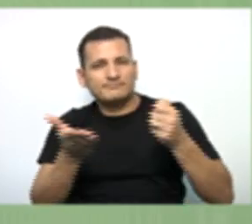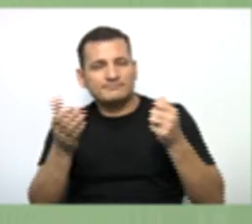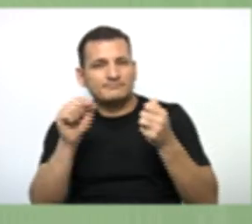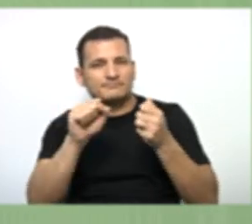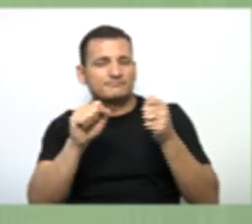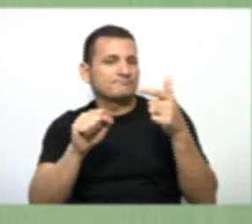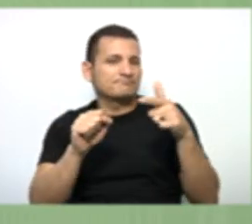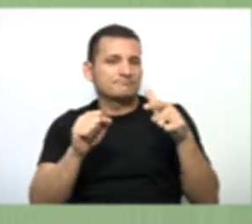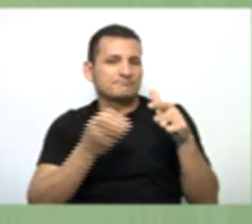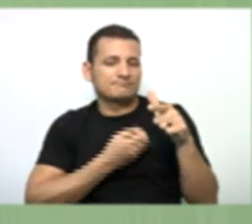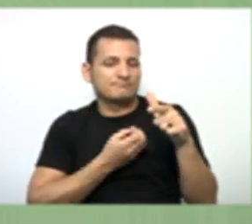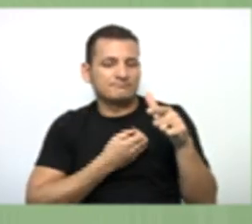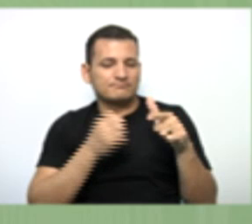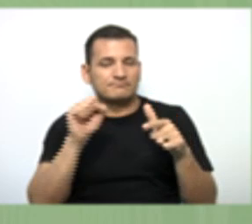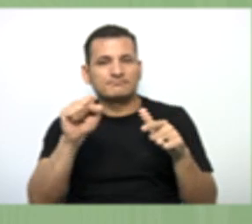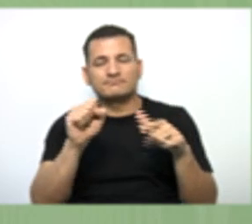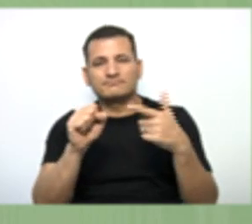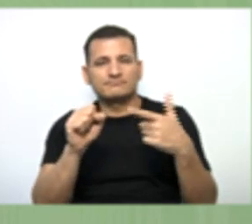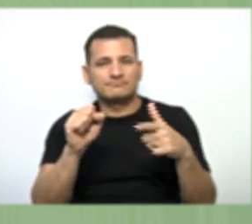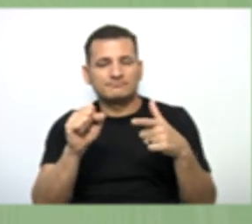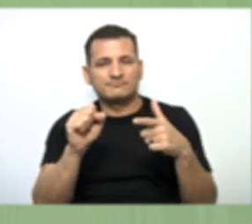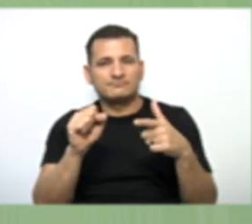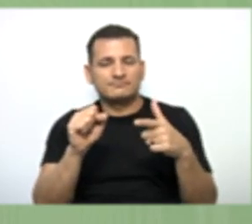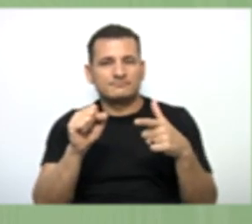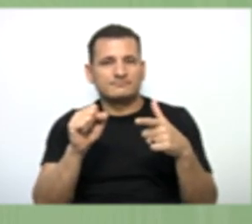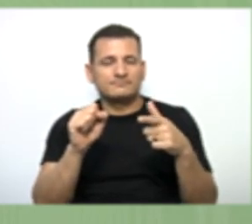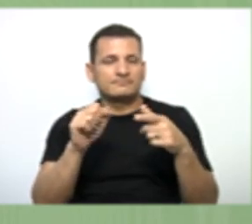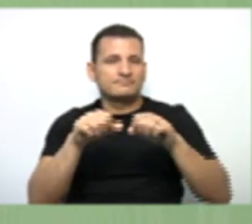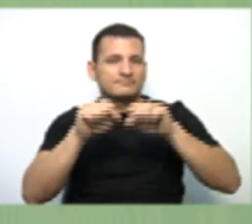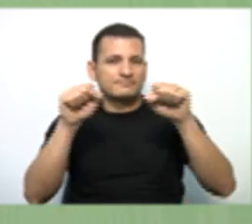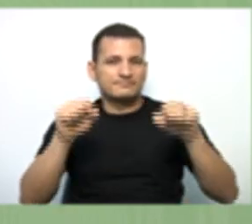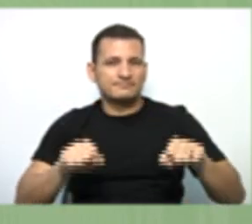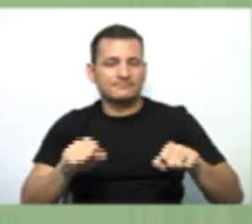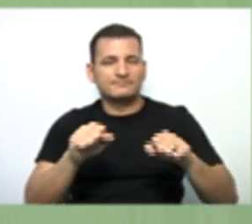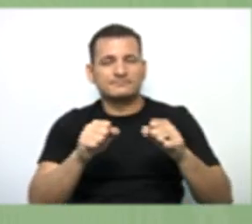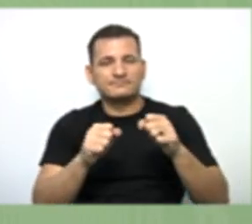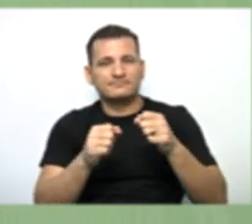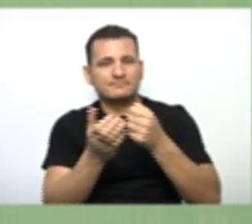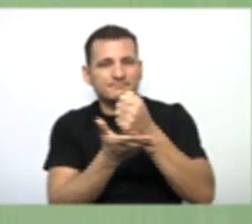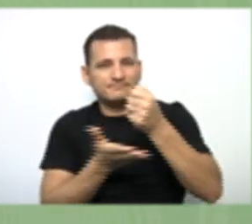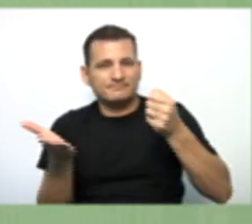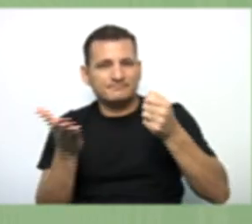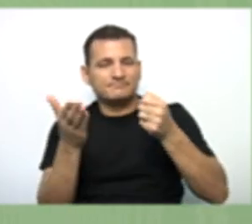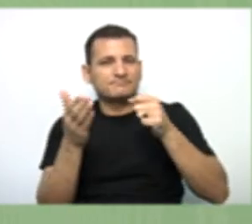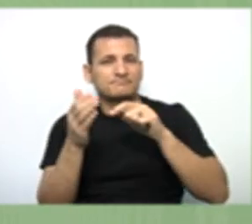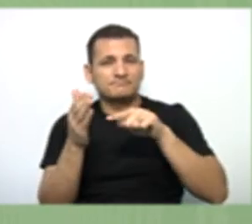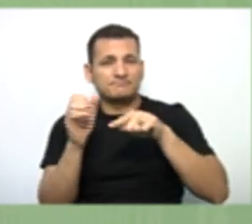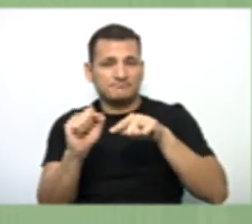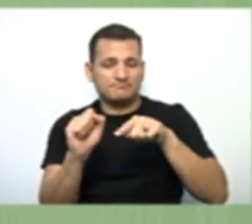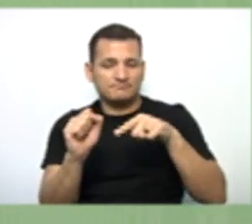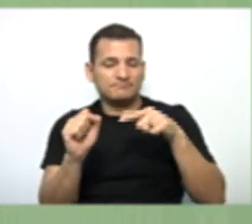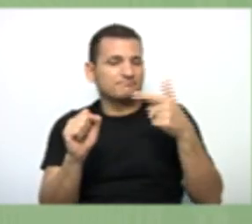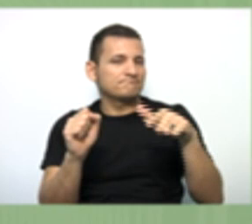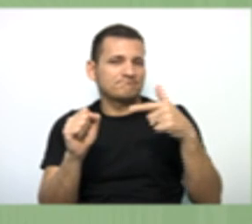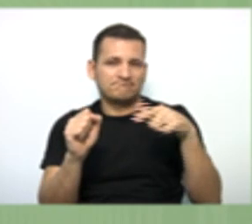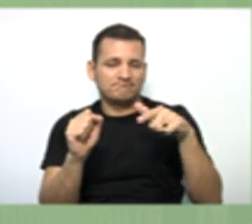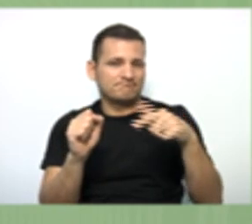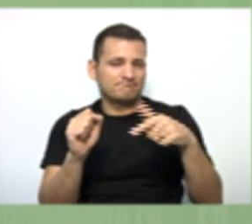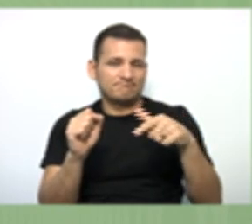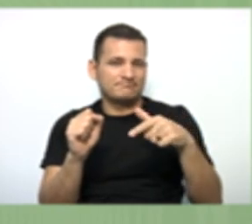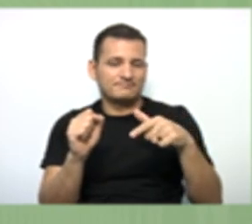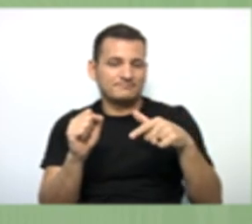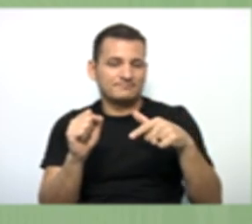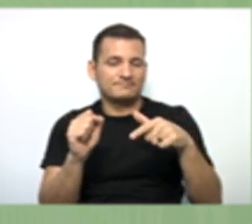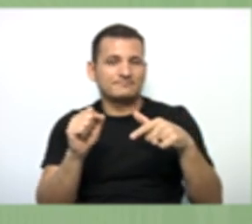número 8. Legal, né? No sistema octal, o 8, o número, a representação gráfica do